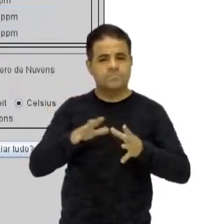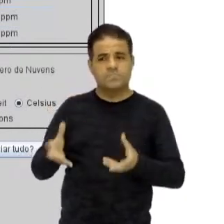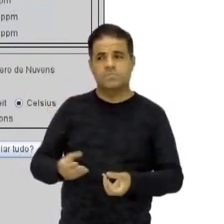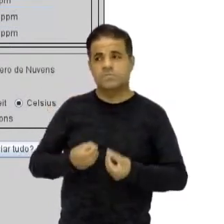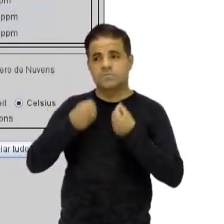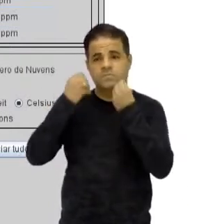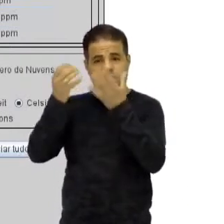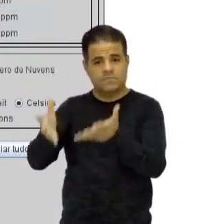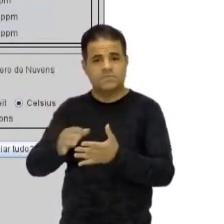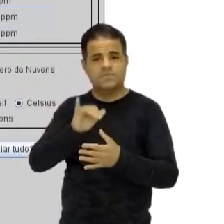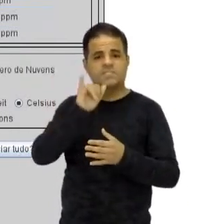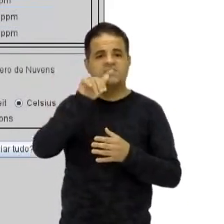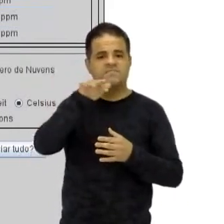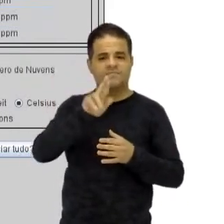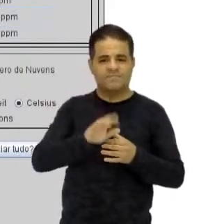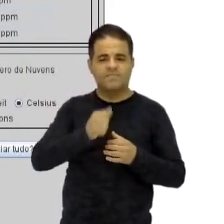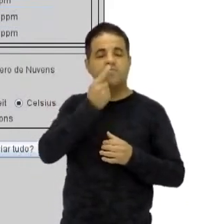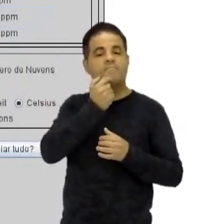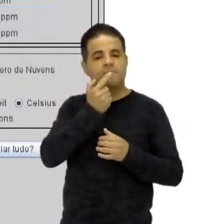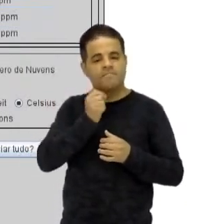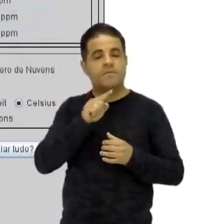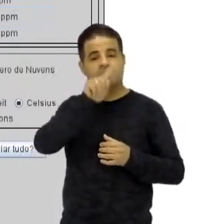devolve infravermelho. Ó.